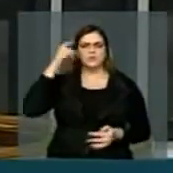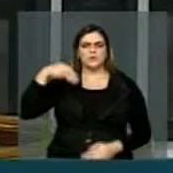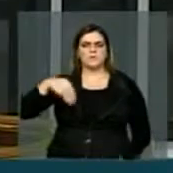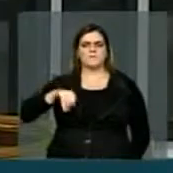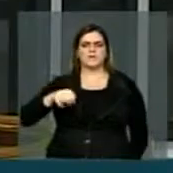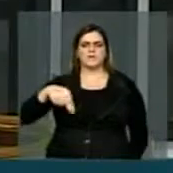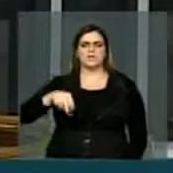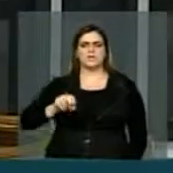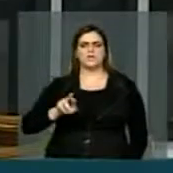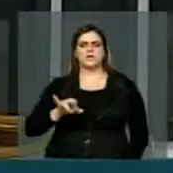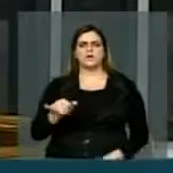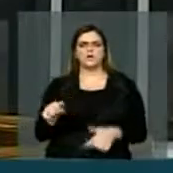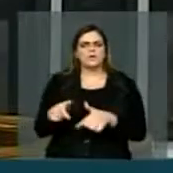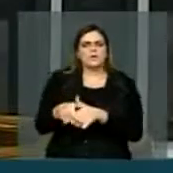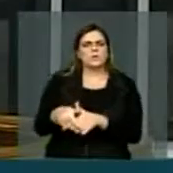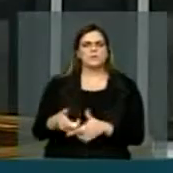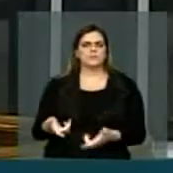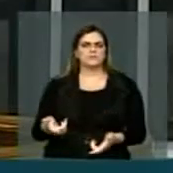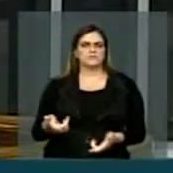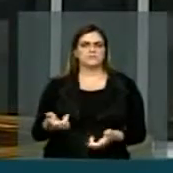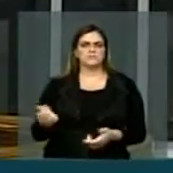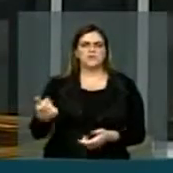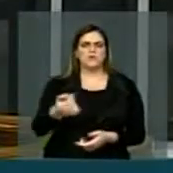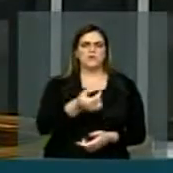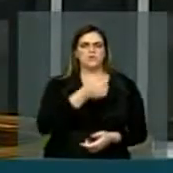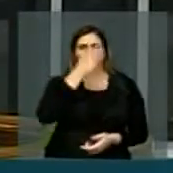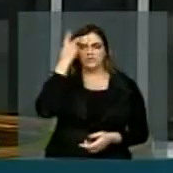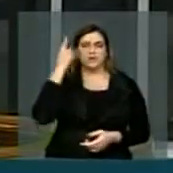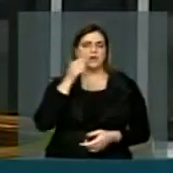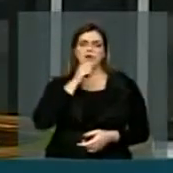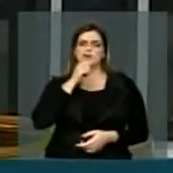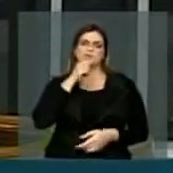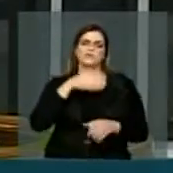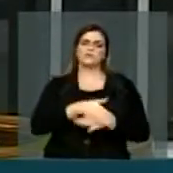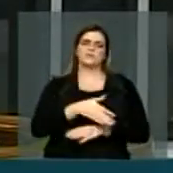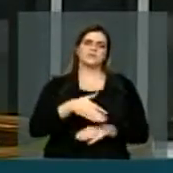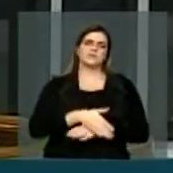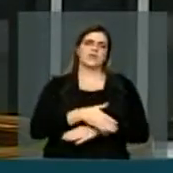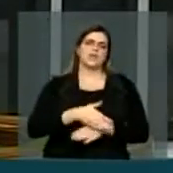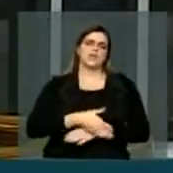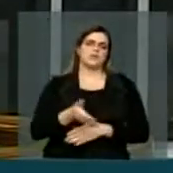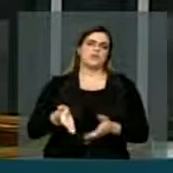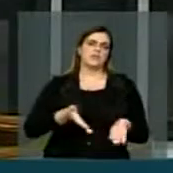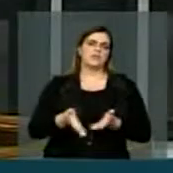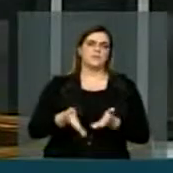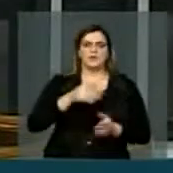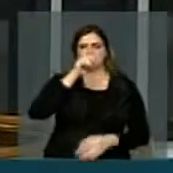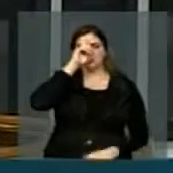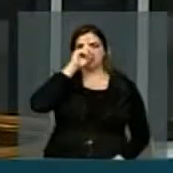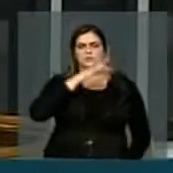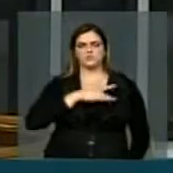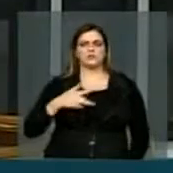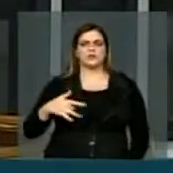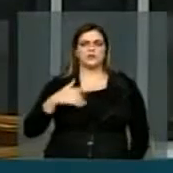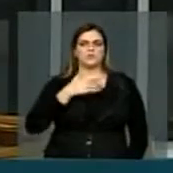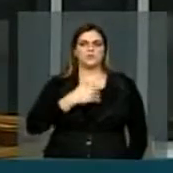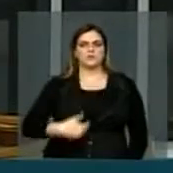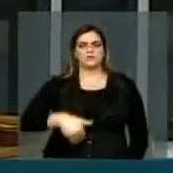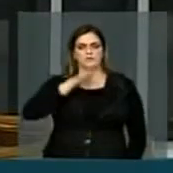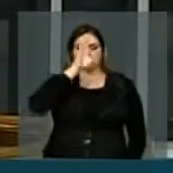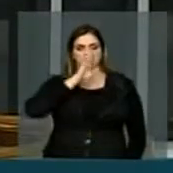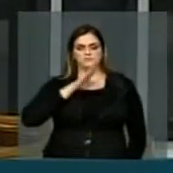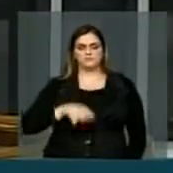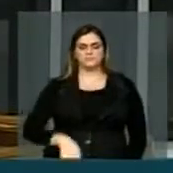têm acesso, ou que ainda não têm acesso à saúde pública, à saúde garantida como